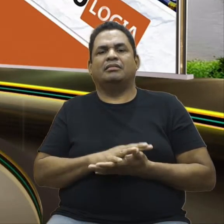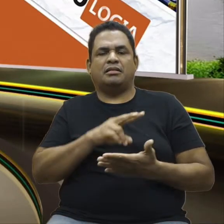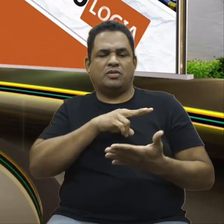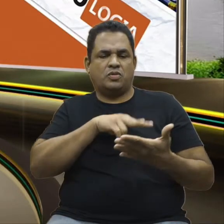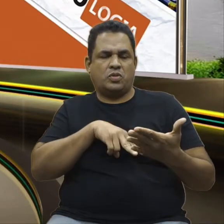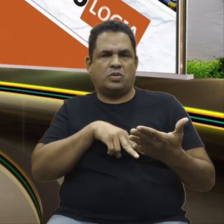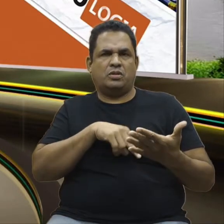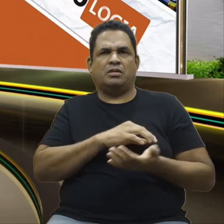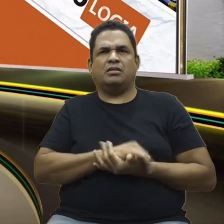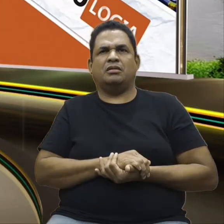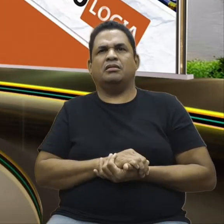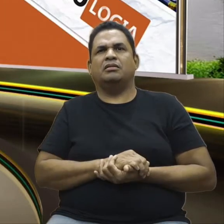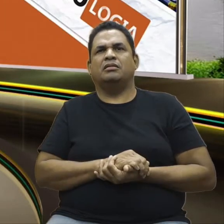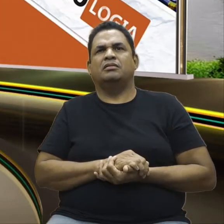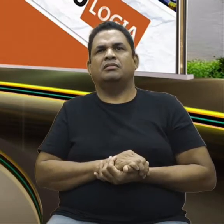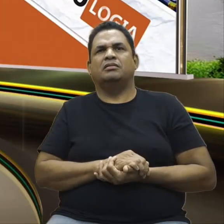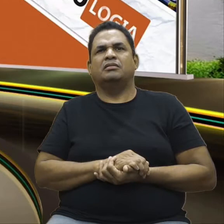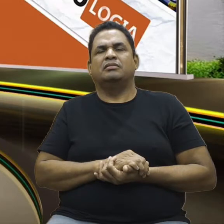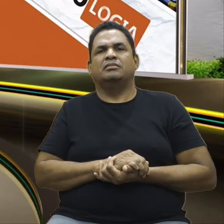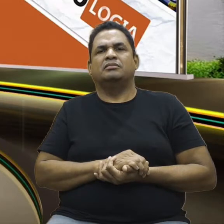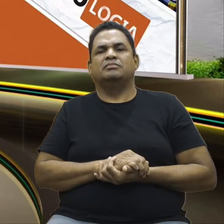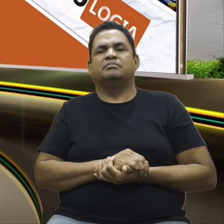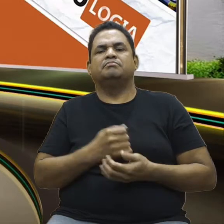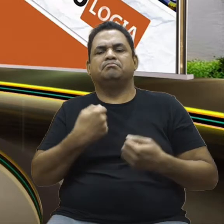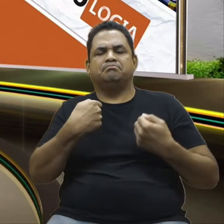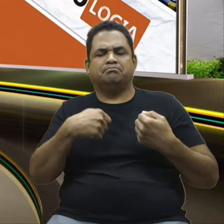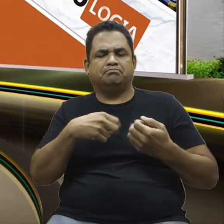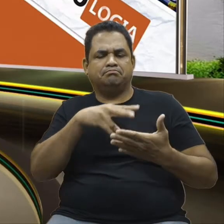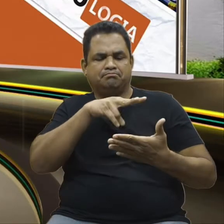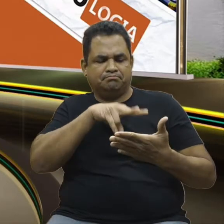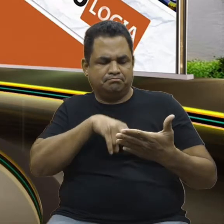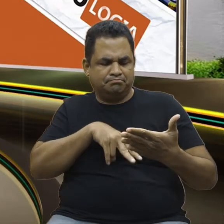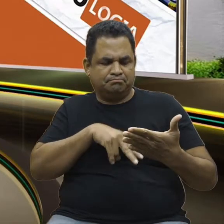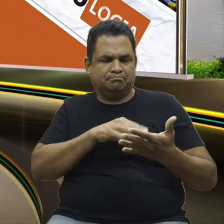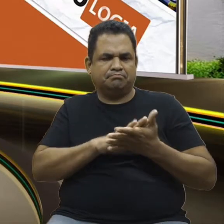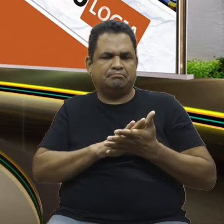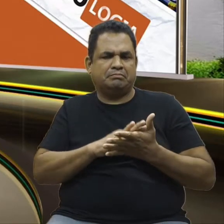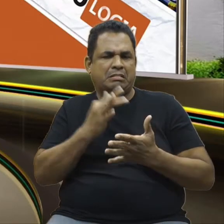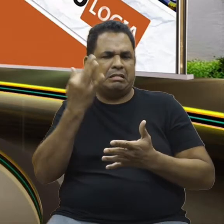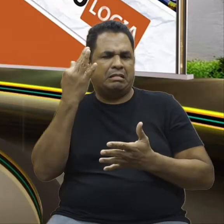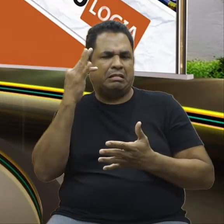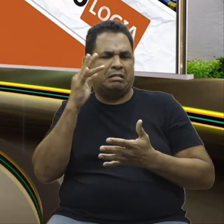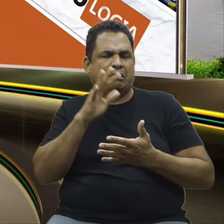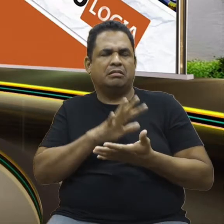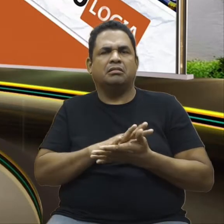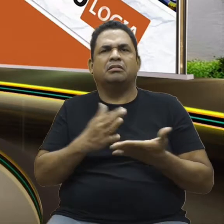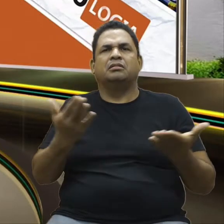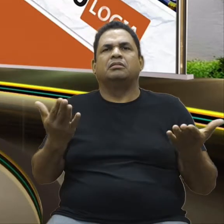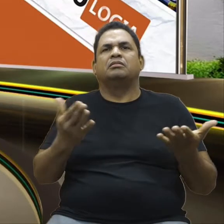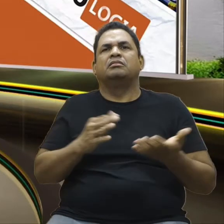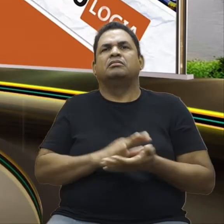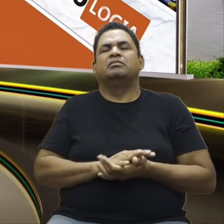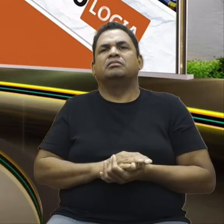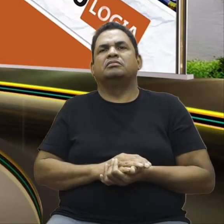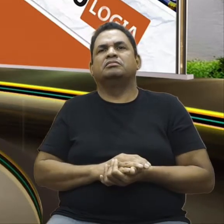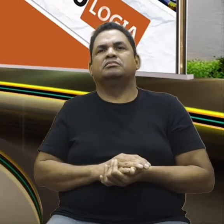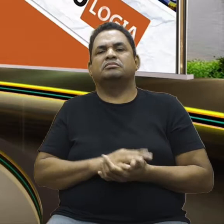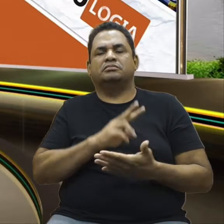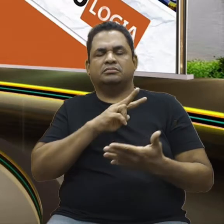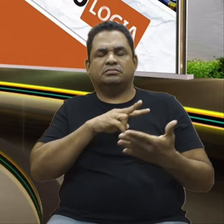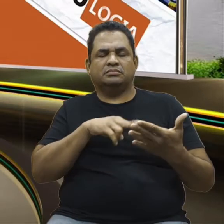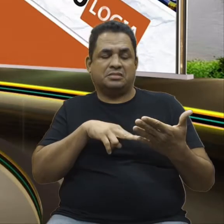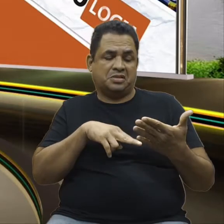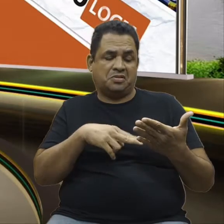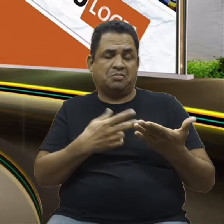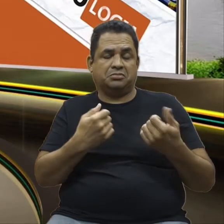de ler, não. Tá? Tem que ler sem medo, não dói, não tira pedaço. Vocês podem ler à vontade, porque não vai arrancar